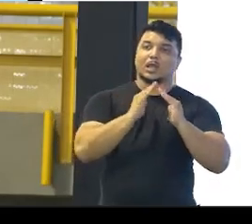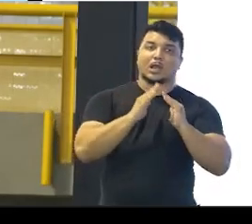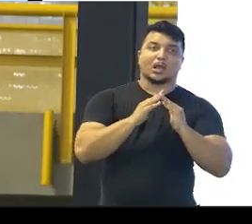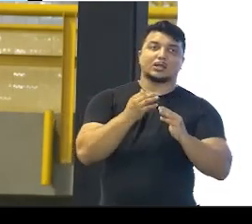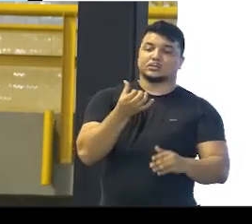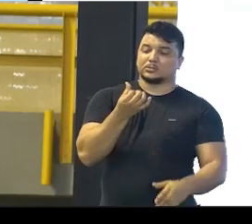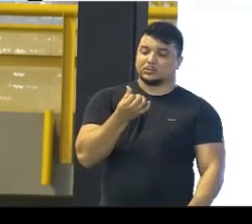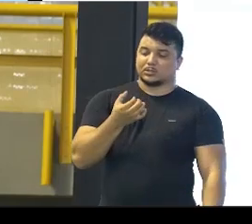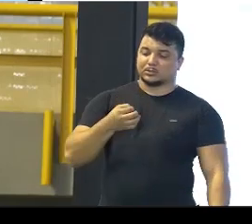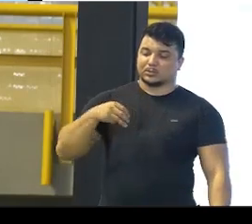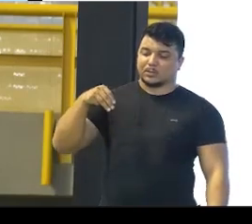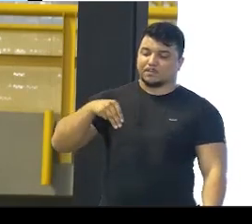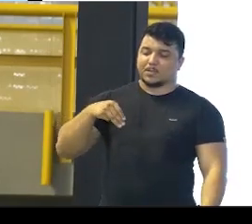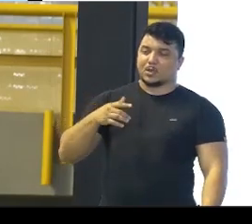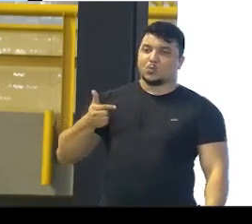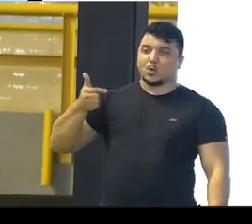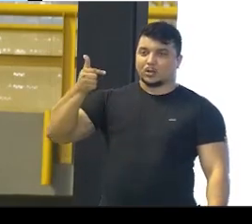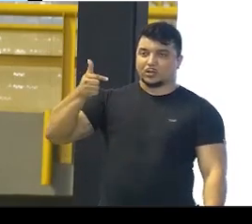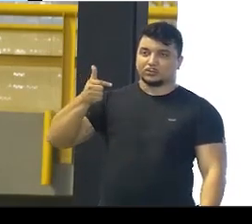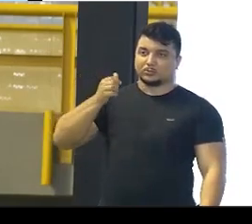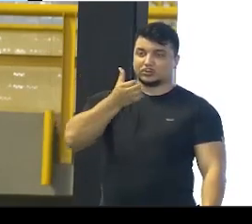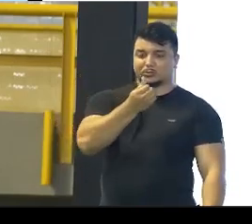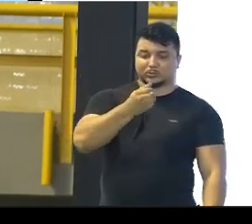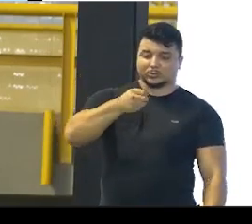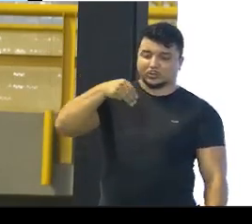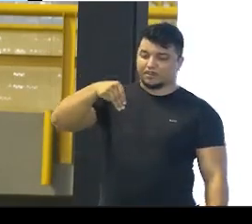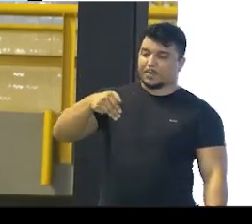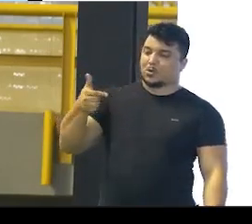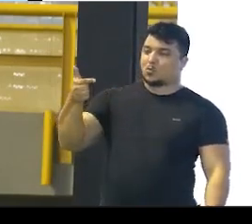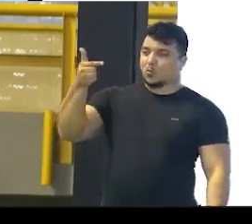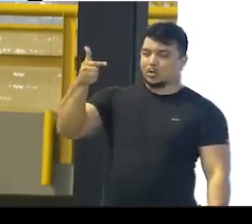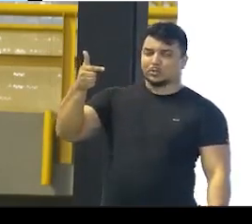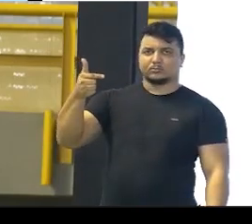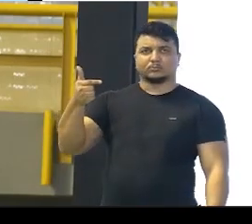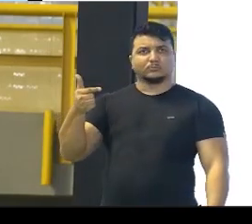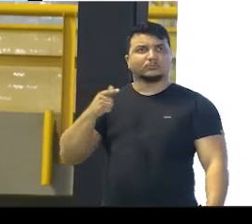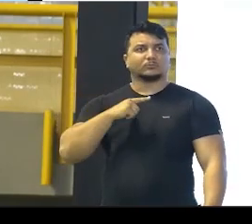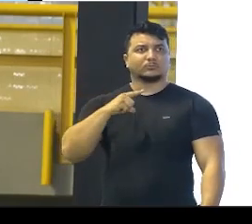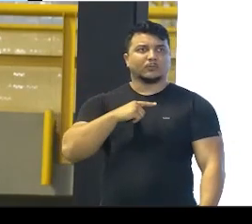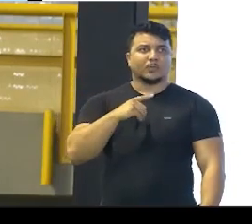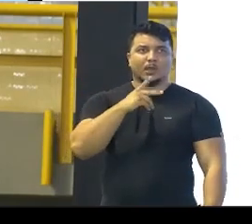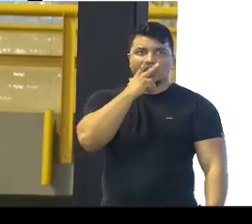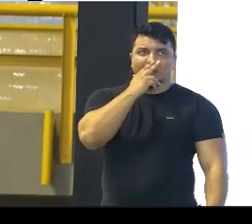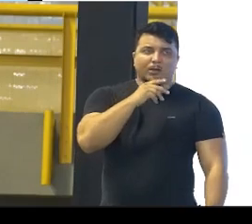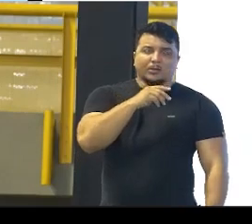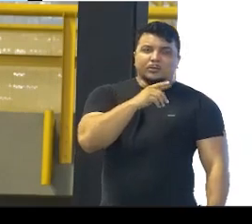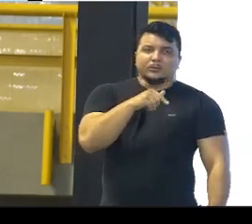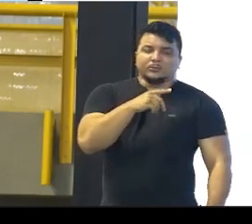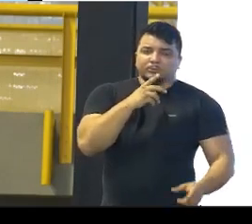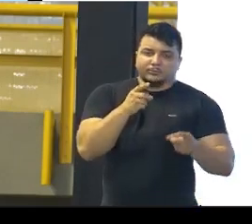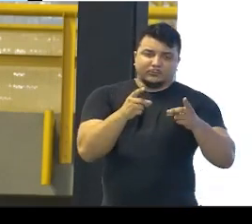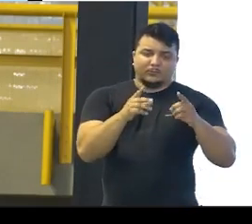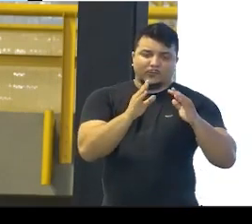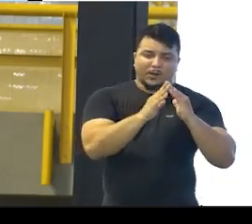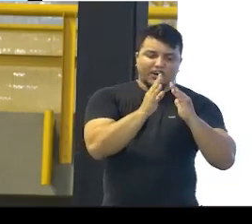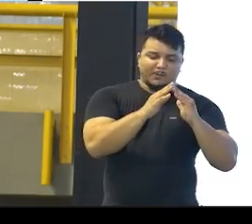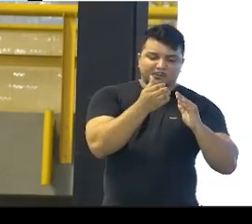que é o assunto de área. Meu amigo, a área é uma coisa que tem uma